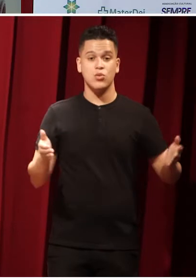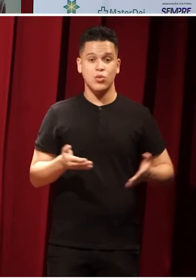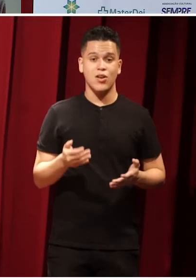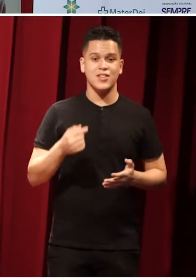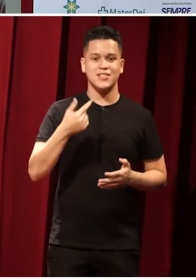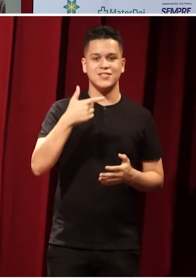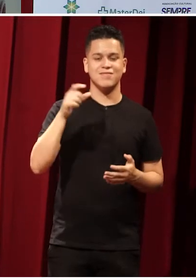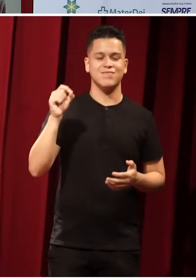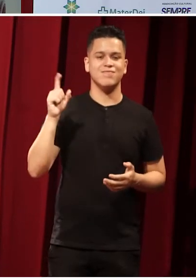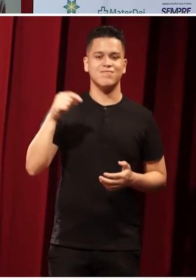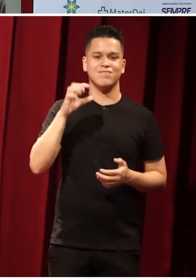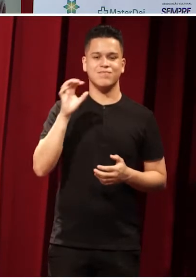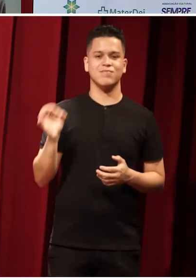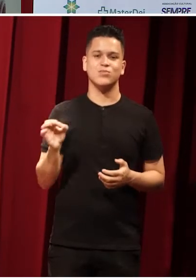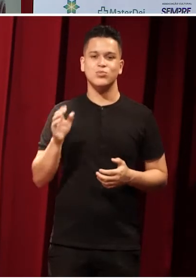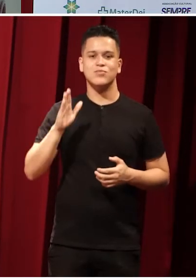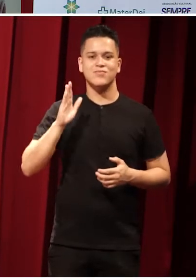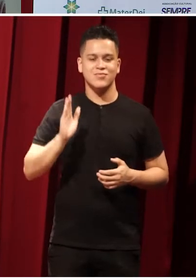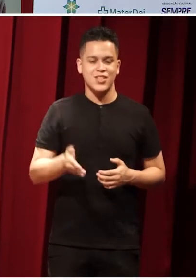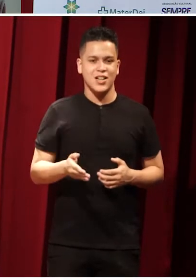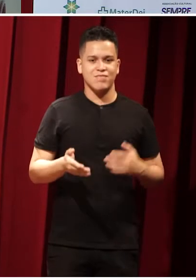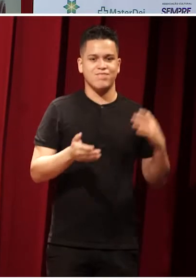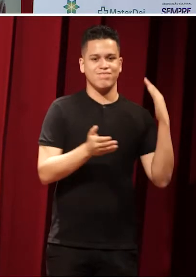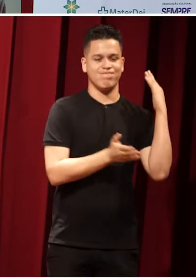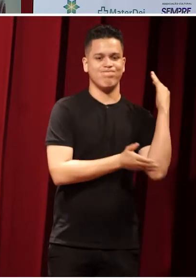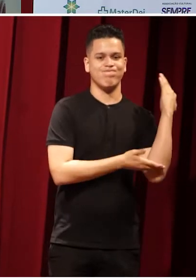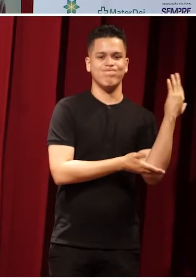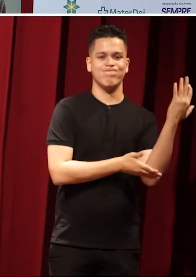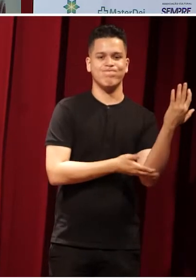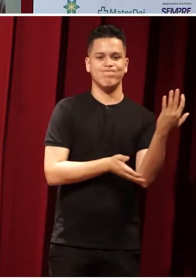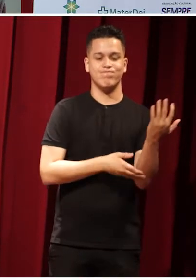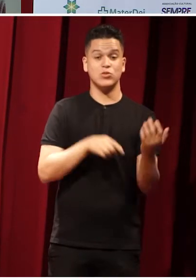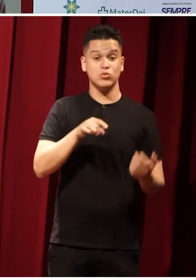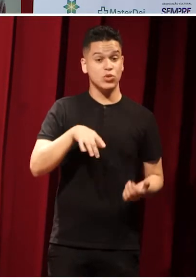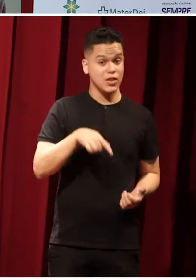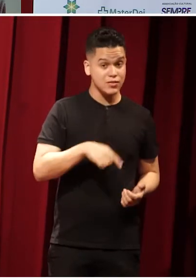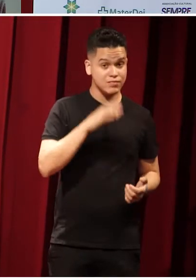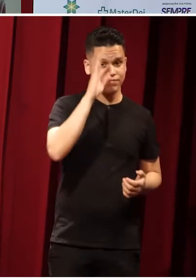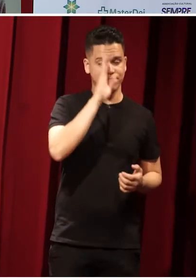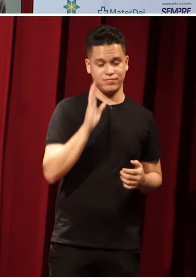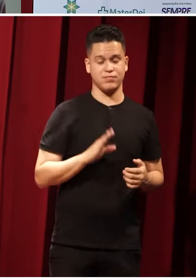nós estamos em 20% da Amazônia brasileira desmatada.